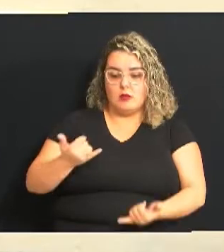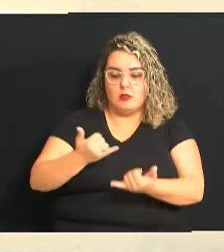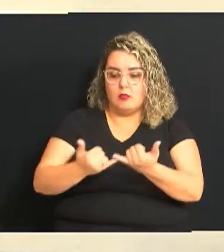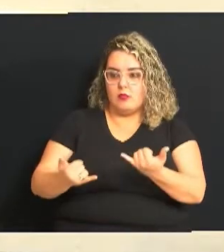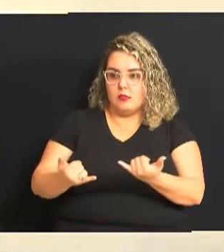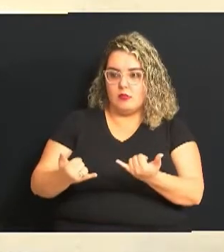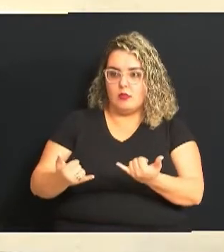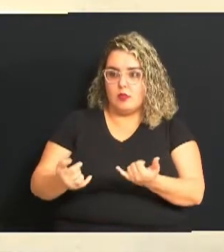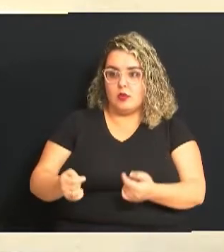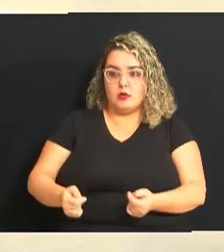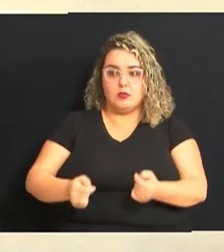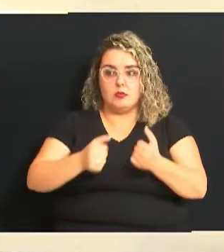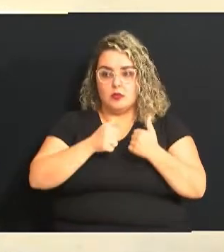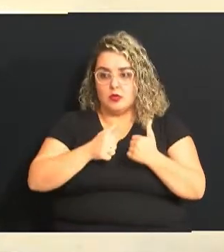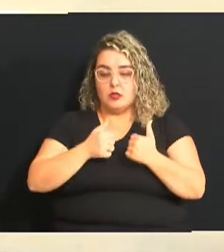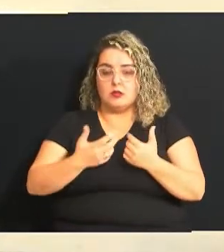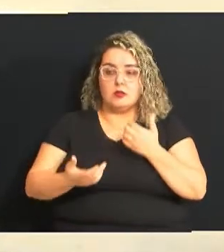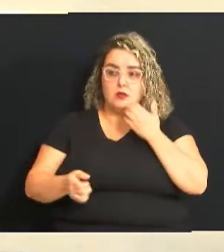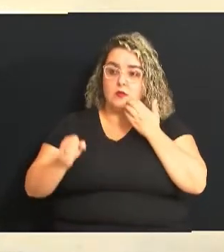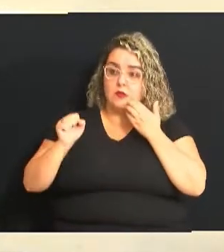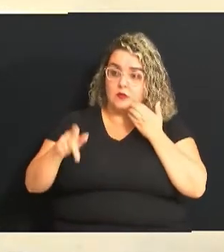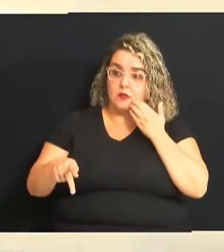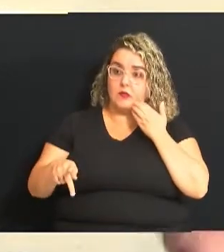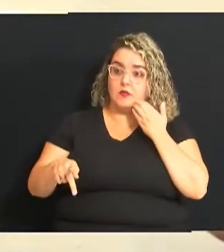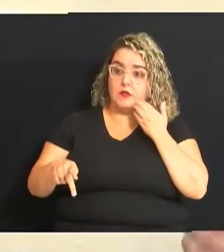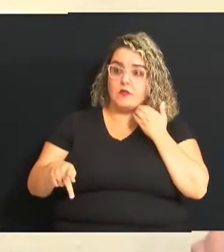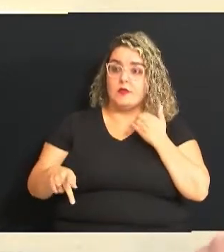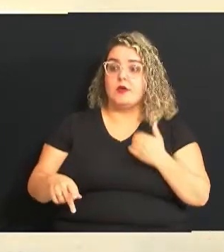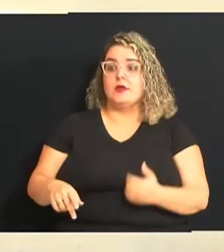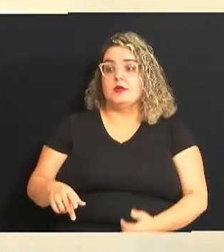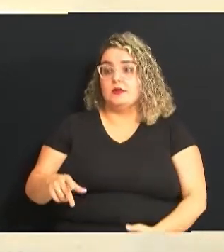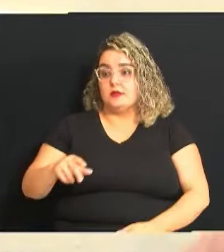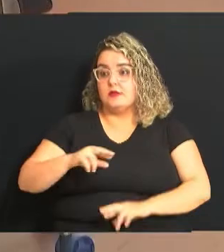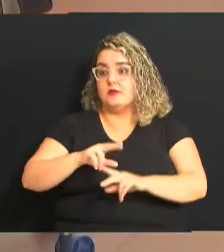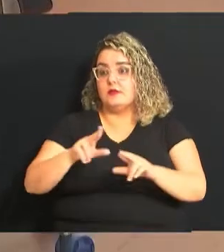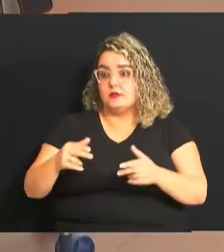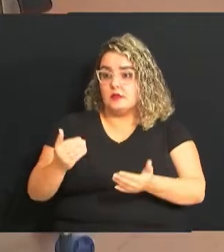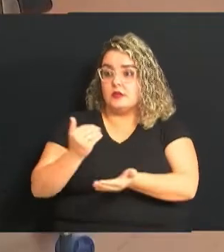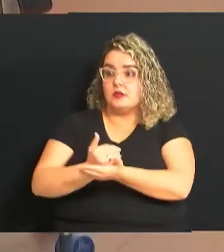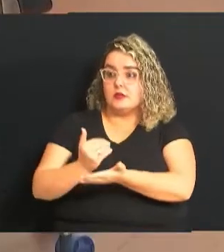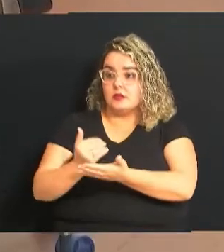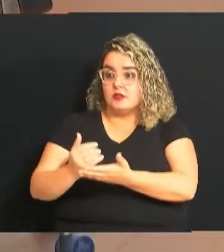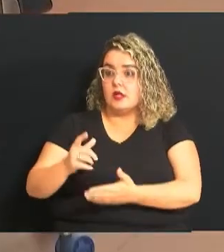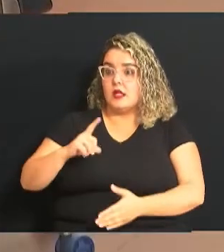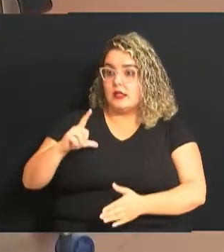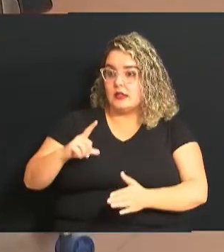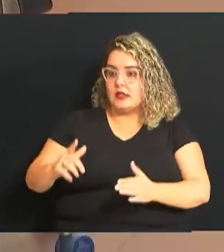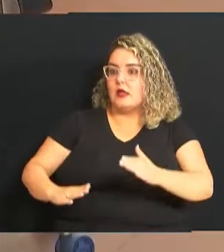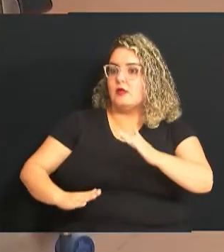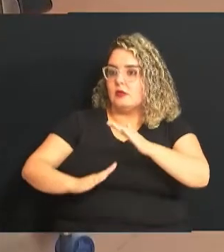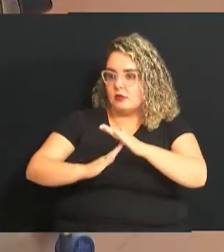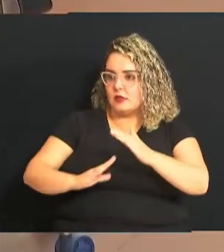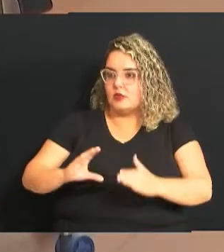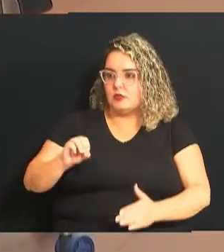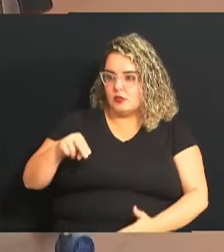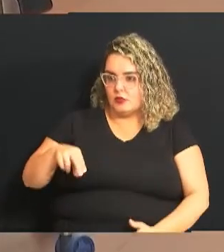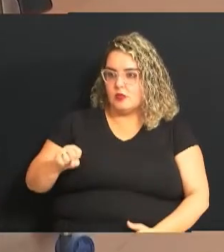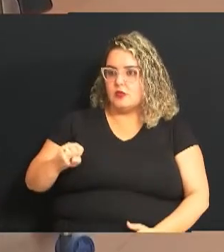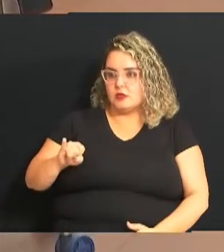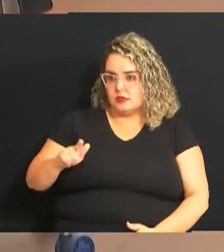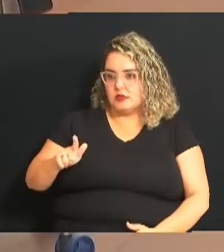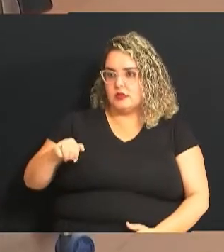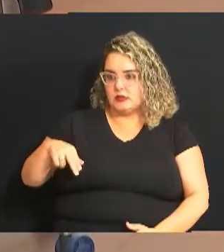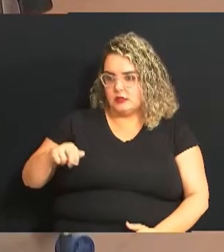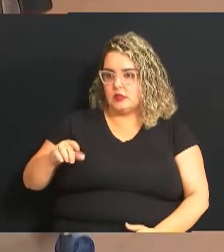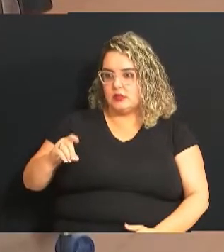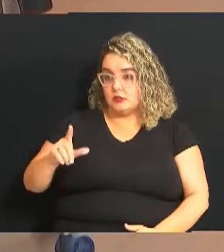do benefício ou da aposentadoria dele está cometida por vários empréstimos. Existe ainda aquela lei do limite, do consignado? Existe o limite,